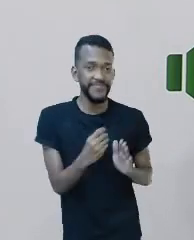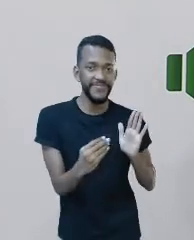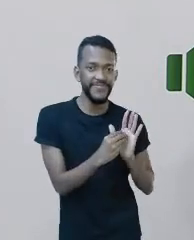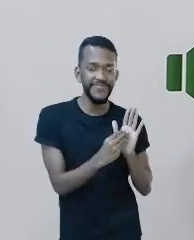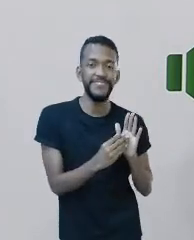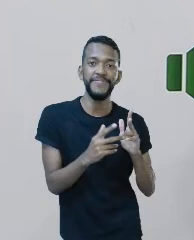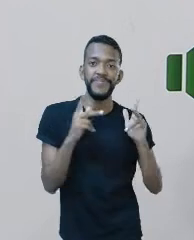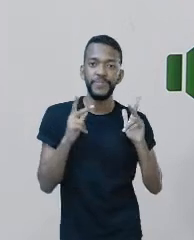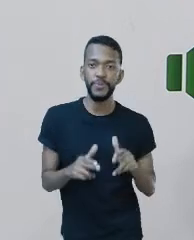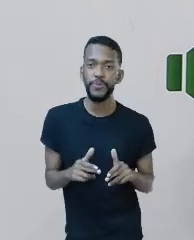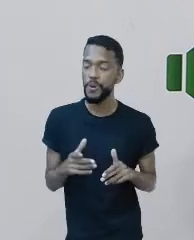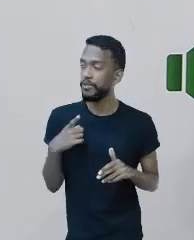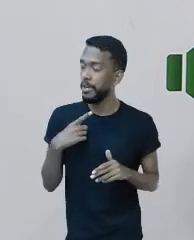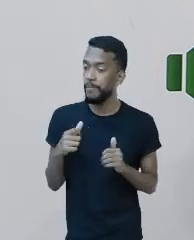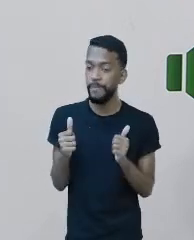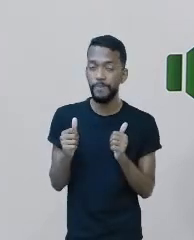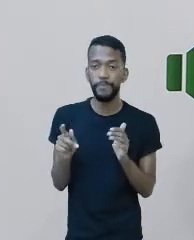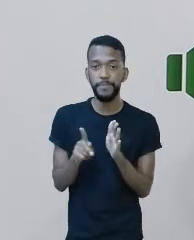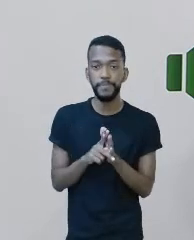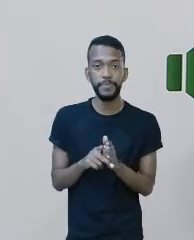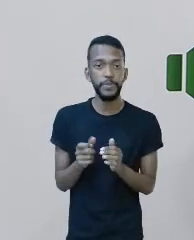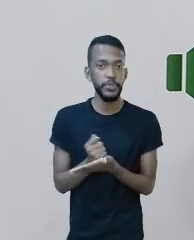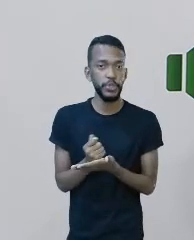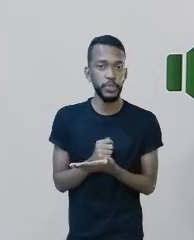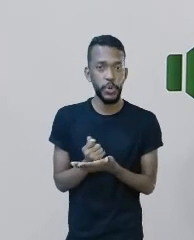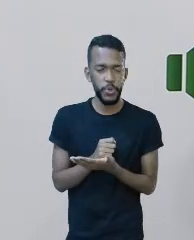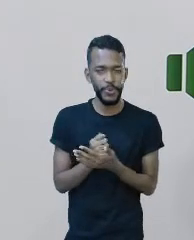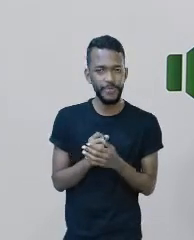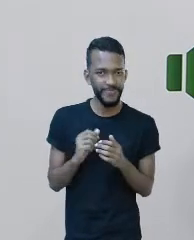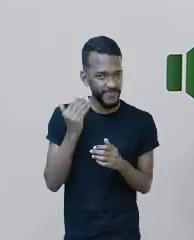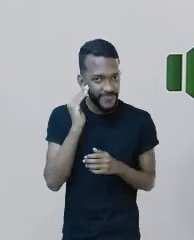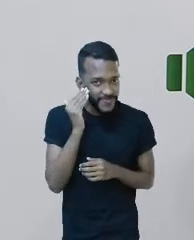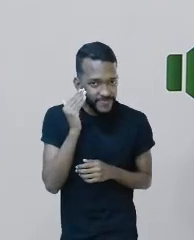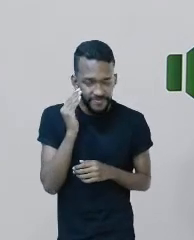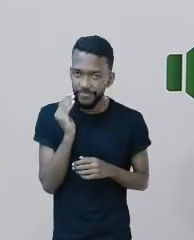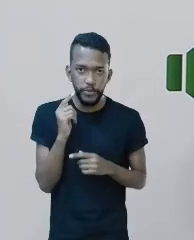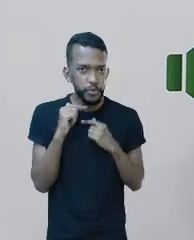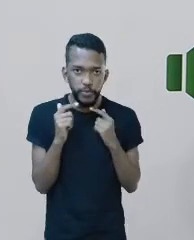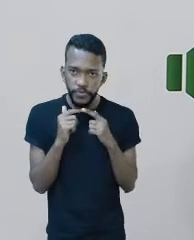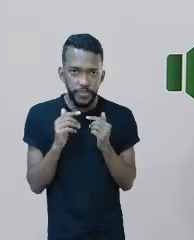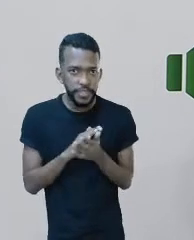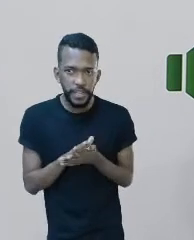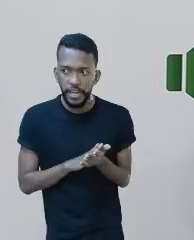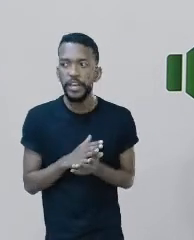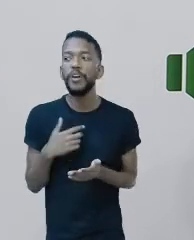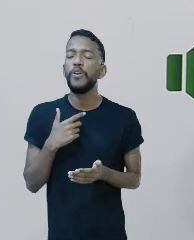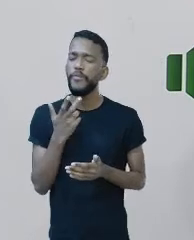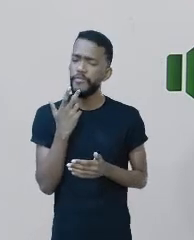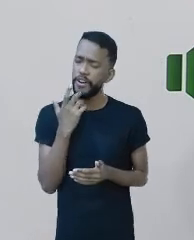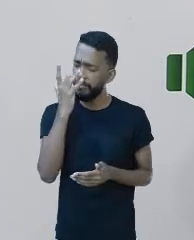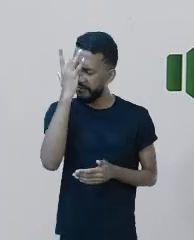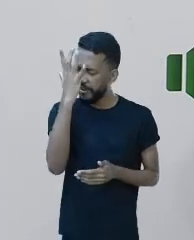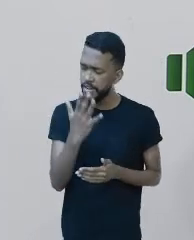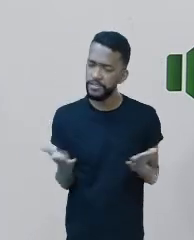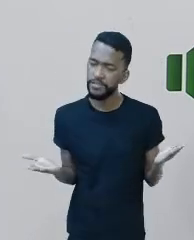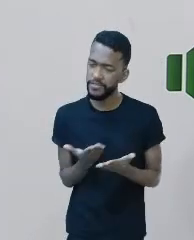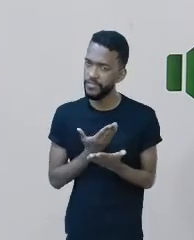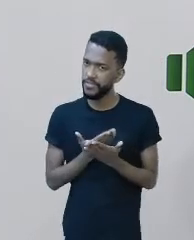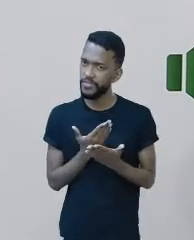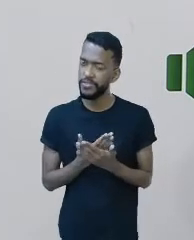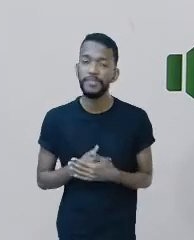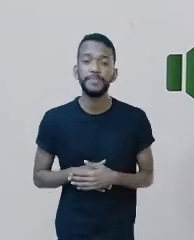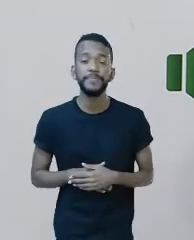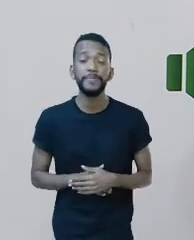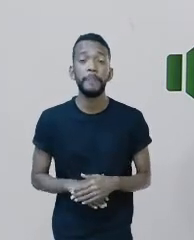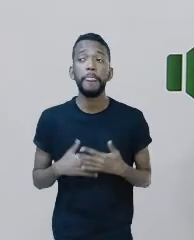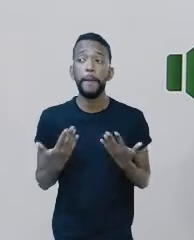a pontuação do jogo. Entenderam? Nenhuma dúvida até aí. Eu não falei que estava fácil a nossa aula hoje?